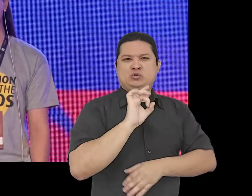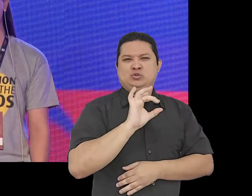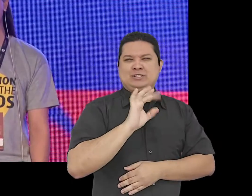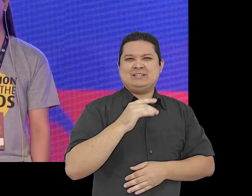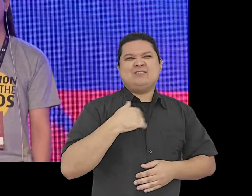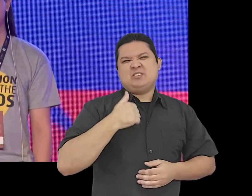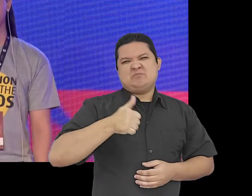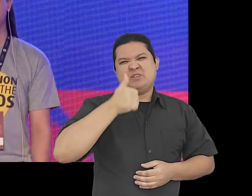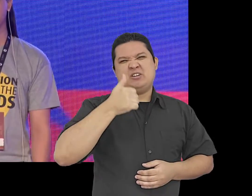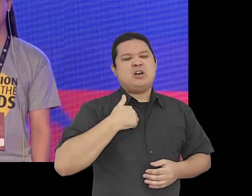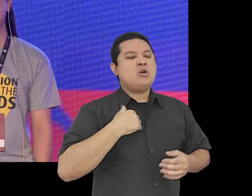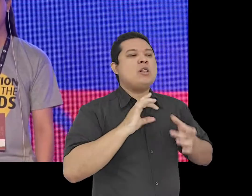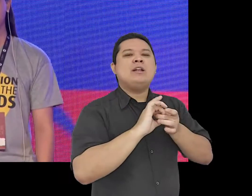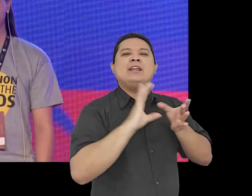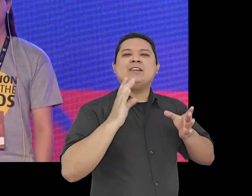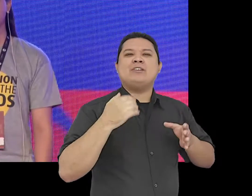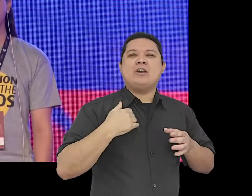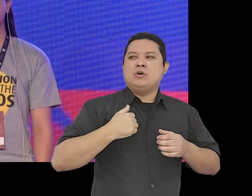ninguém, ainda bem.